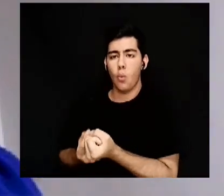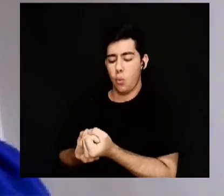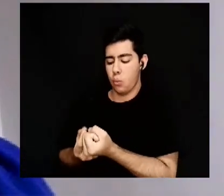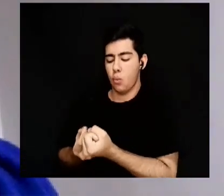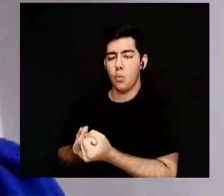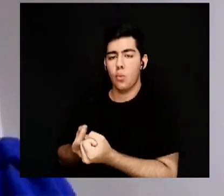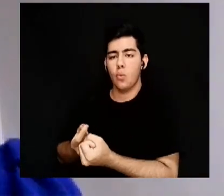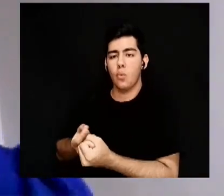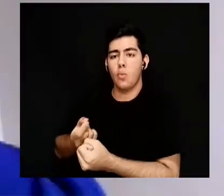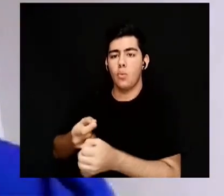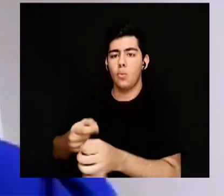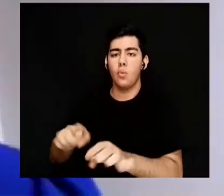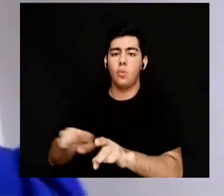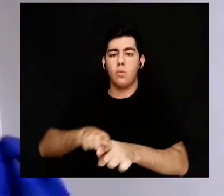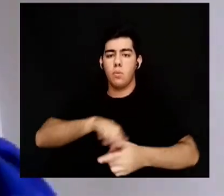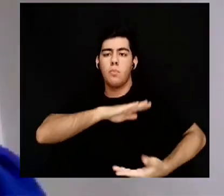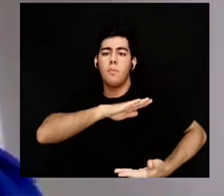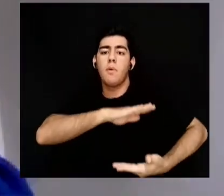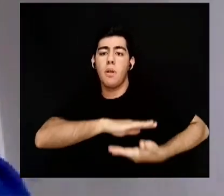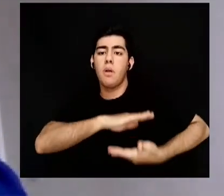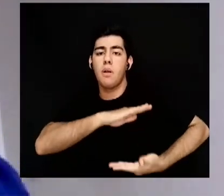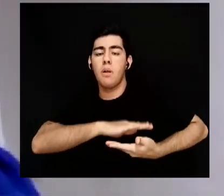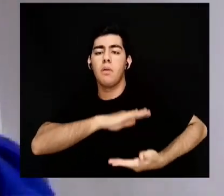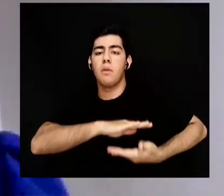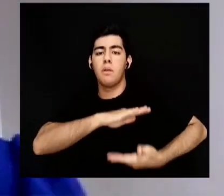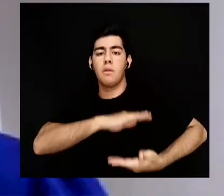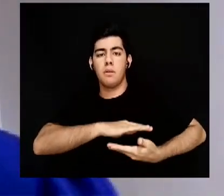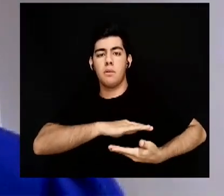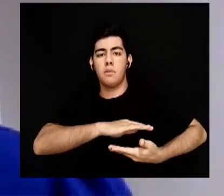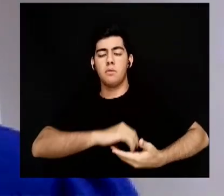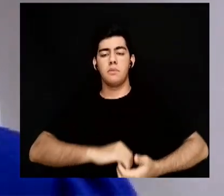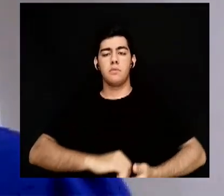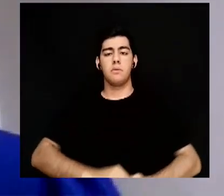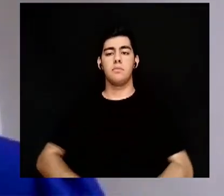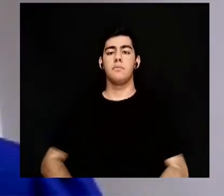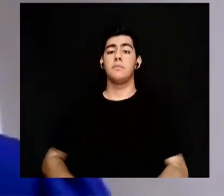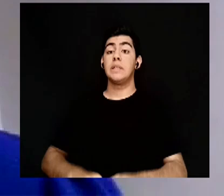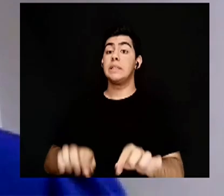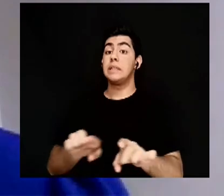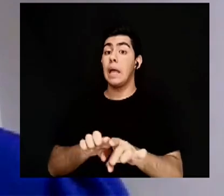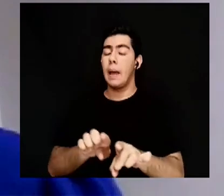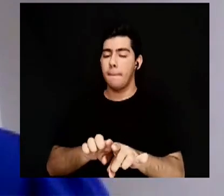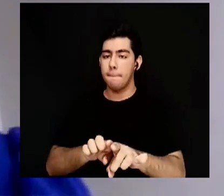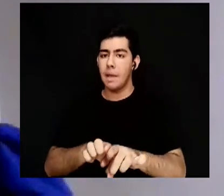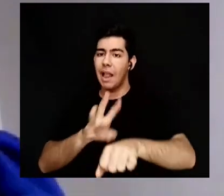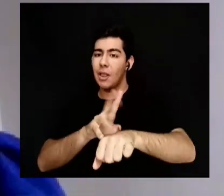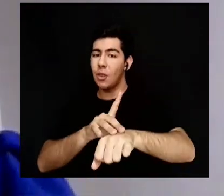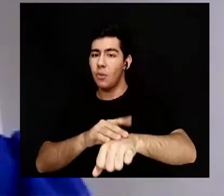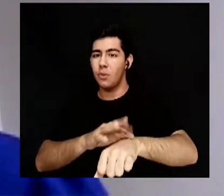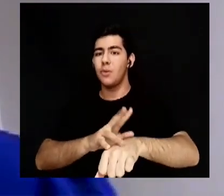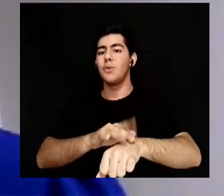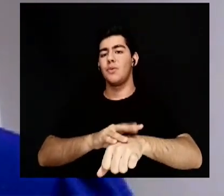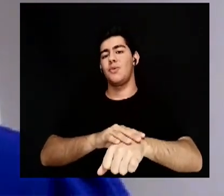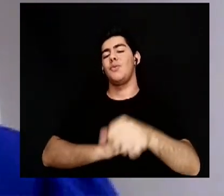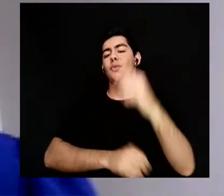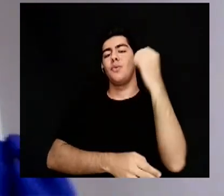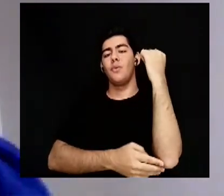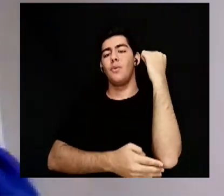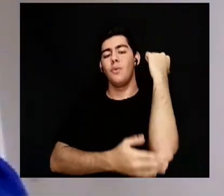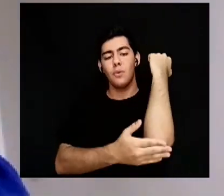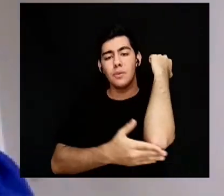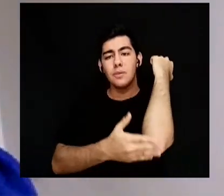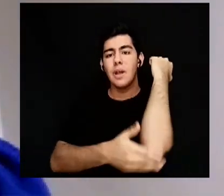obesidade, o excesso de adiposidade. Tem as doenças articulares, artrose, osteoartrite,